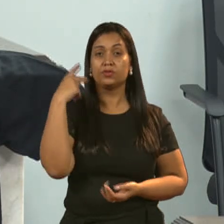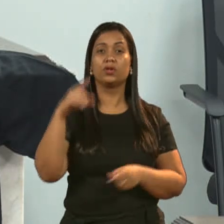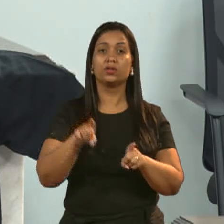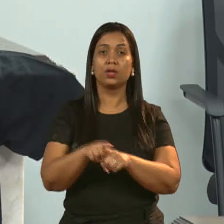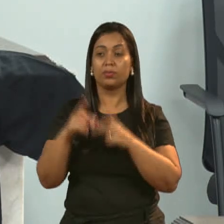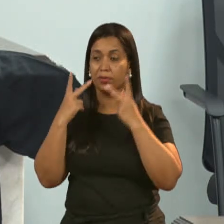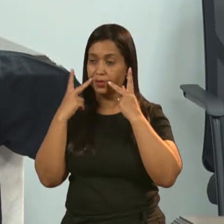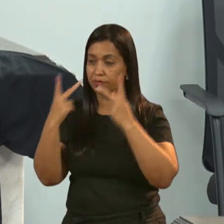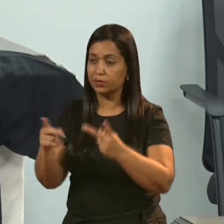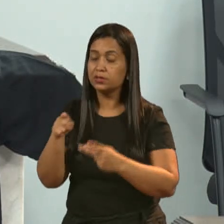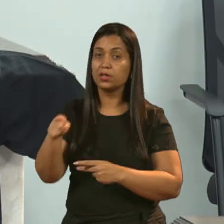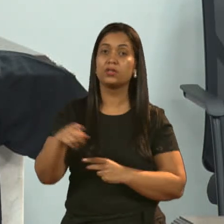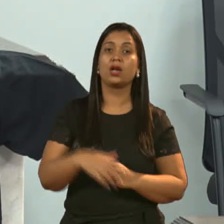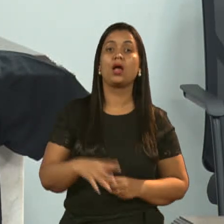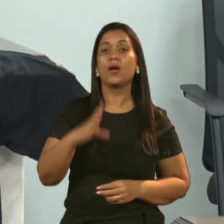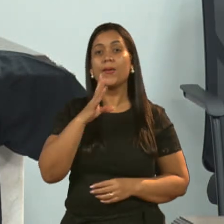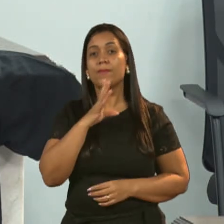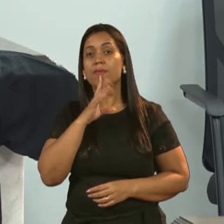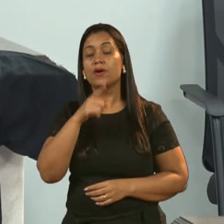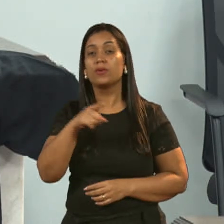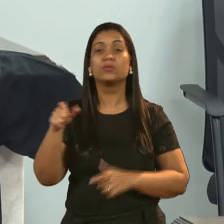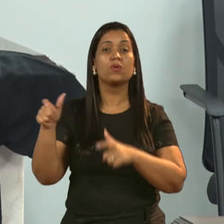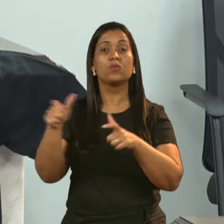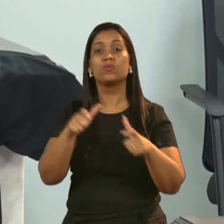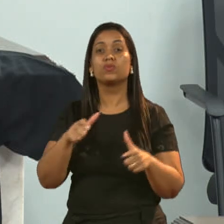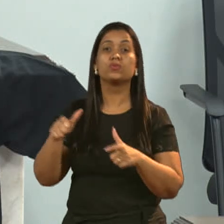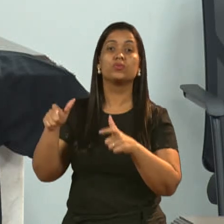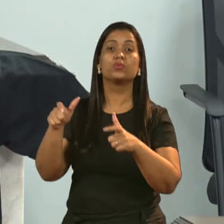visitassem esse espaço para conhecer. É um dos lugares que